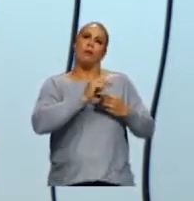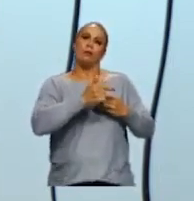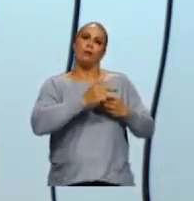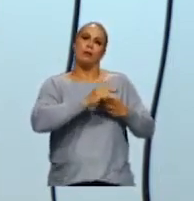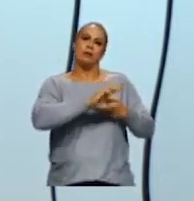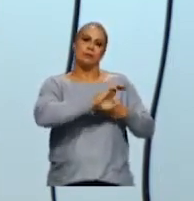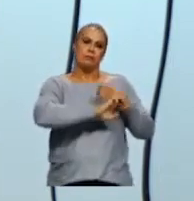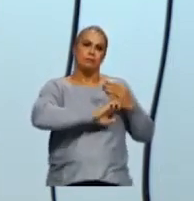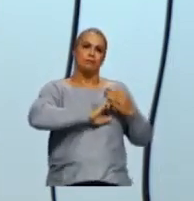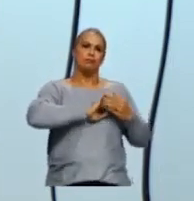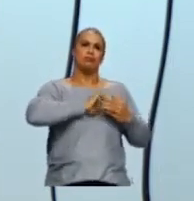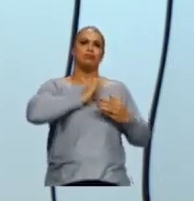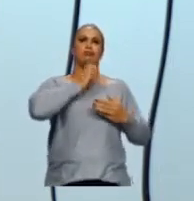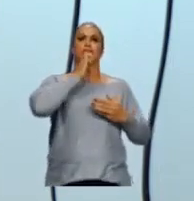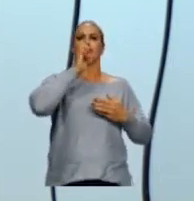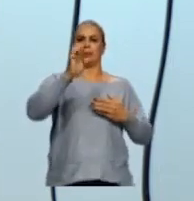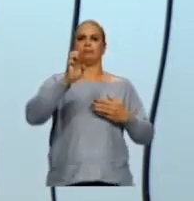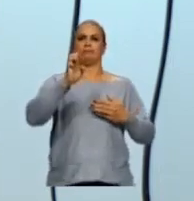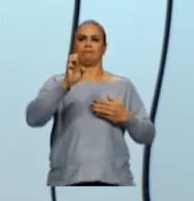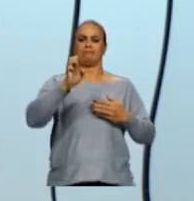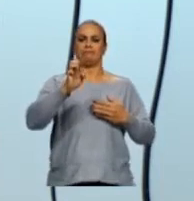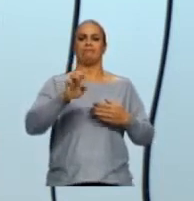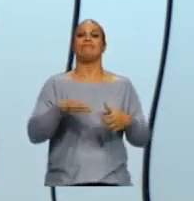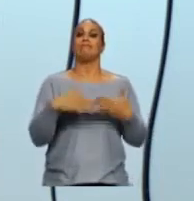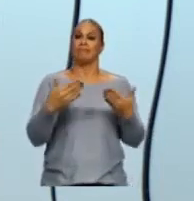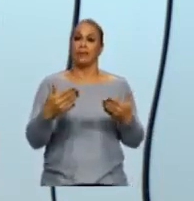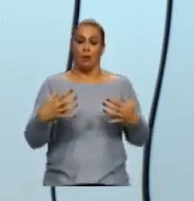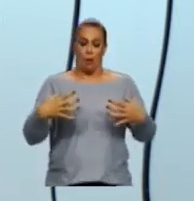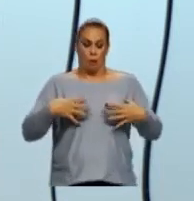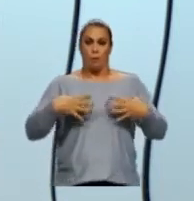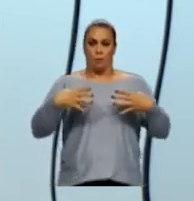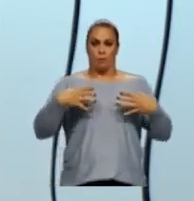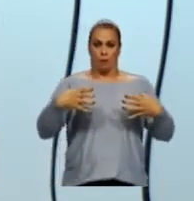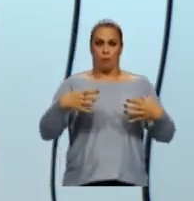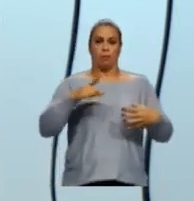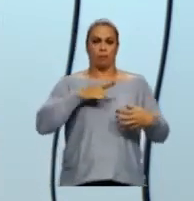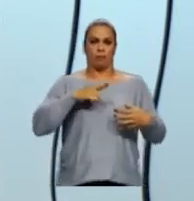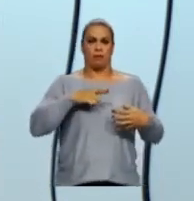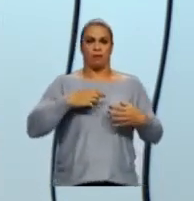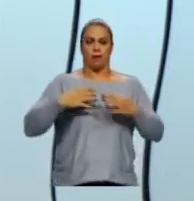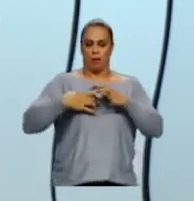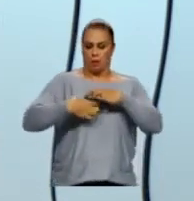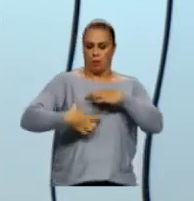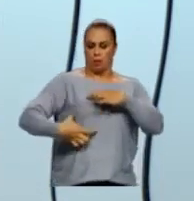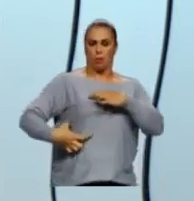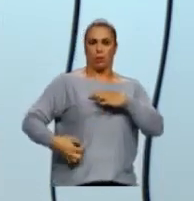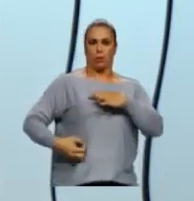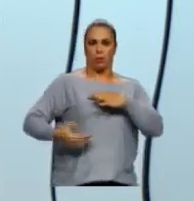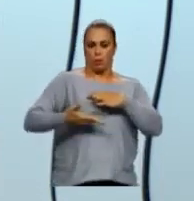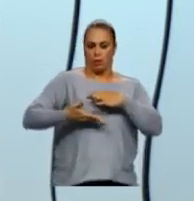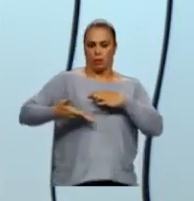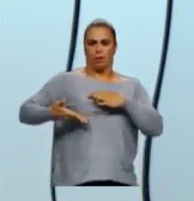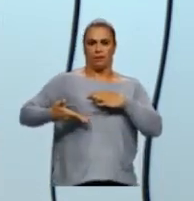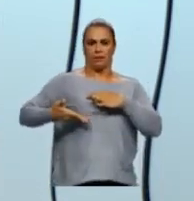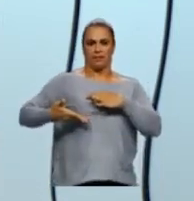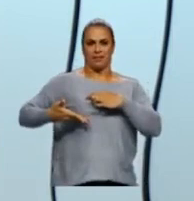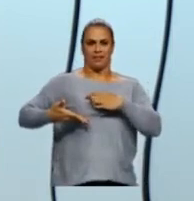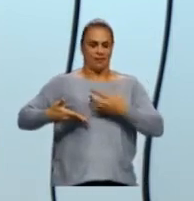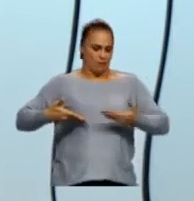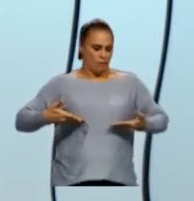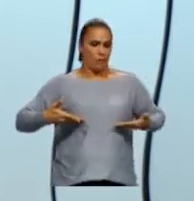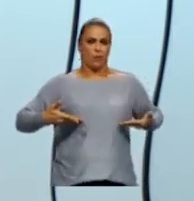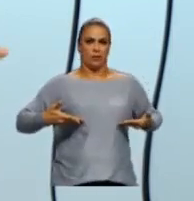estruturas que a gente chama de lobo. O pulmão é constituído por lobo direito e lobo esquerdo. Esse pulmão é revestido por uma membrana